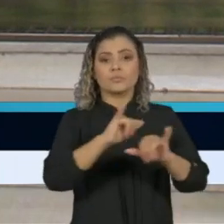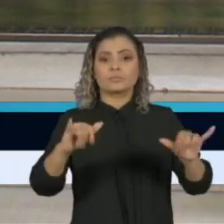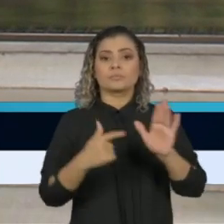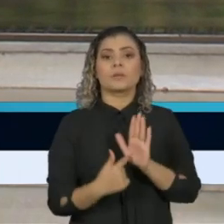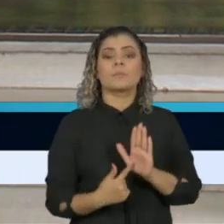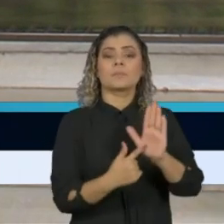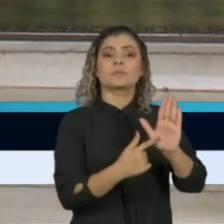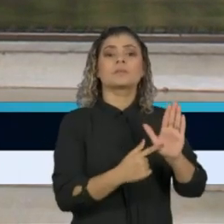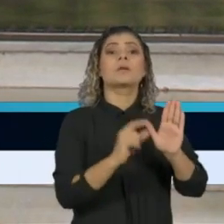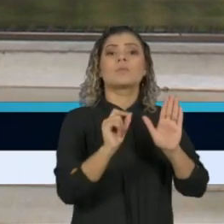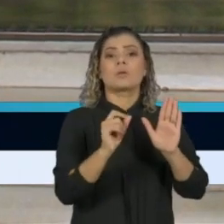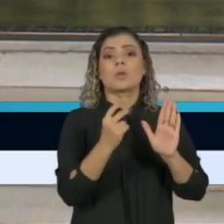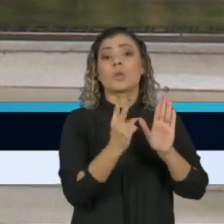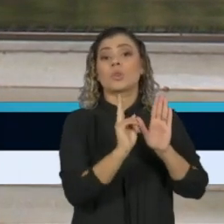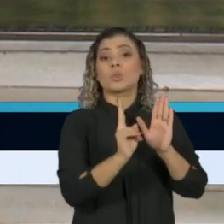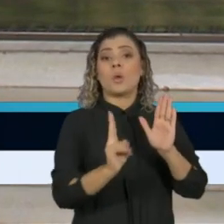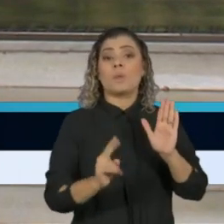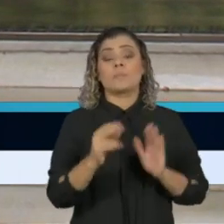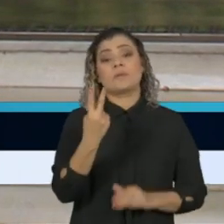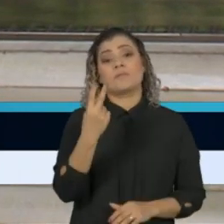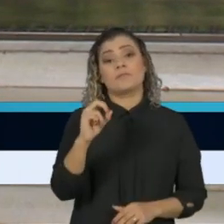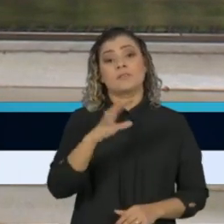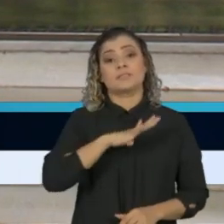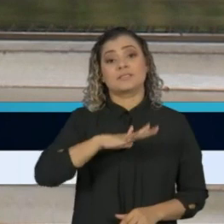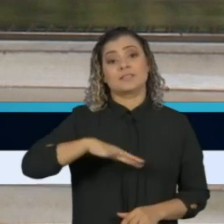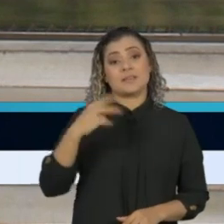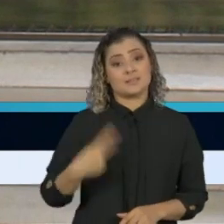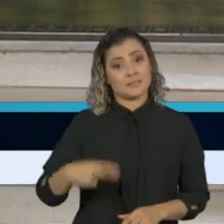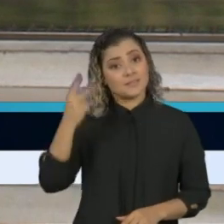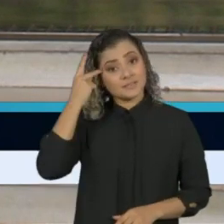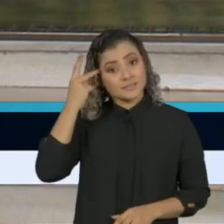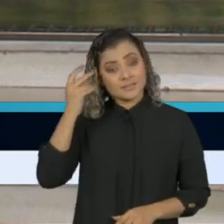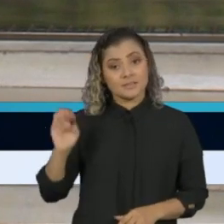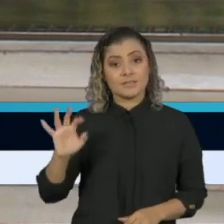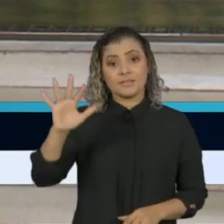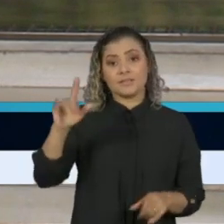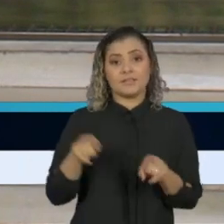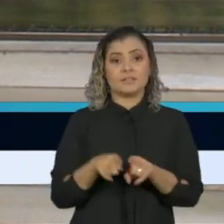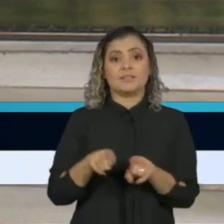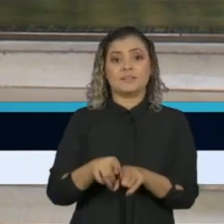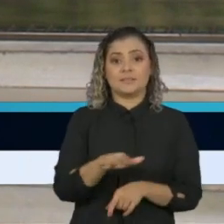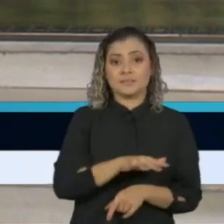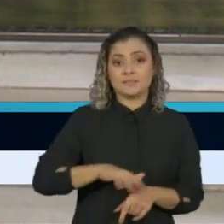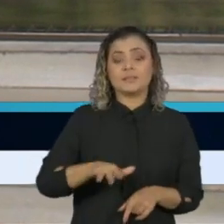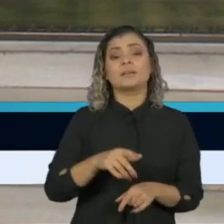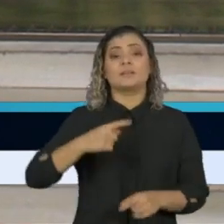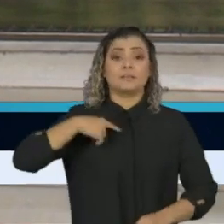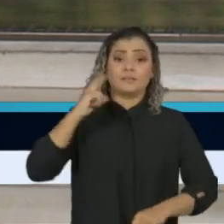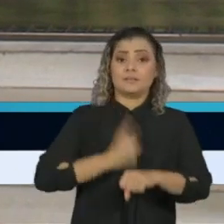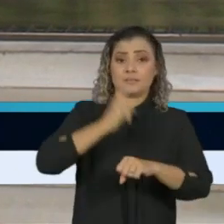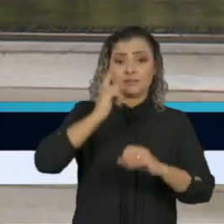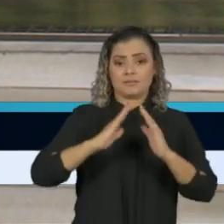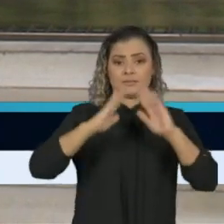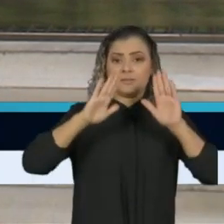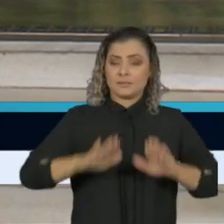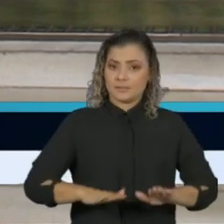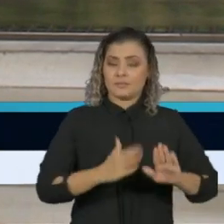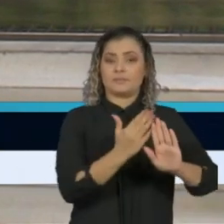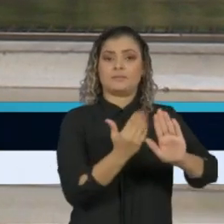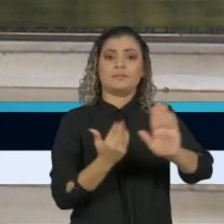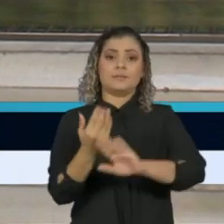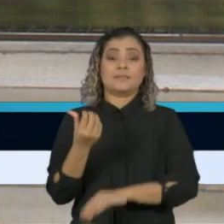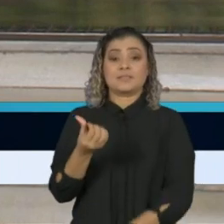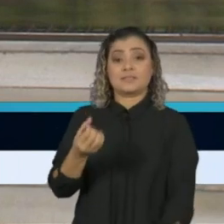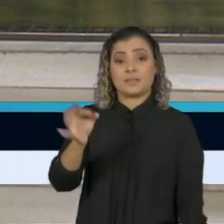apresentar o nome das 20 cidades aqui no estado de São Paulo que têm batido esse bom recorde de isolamento superior